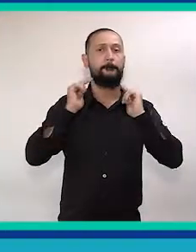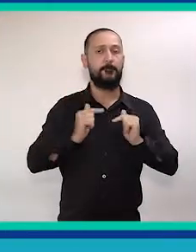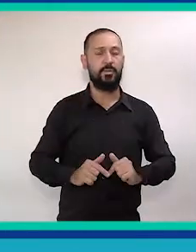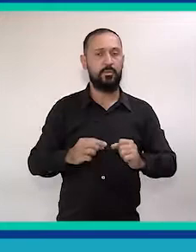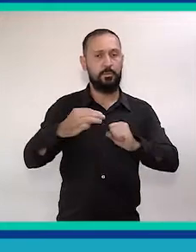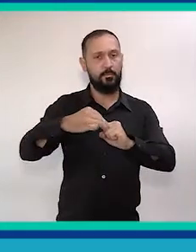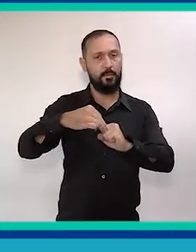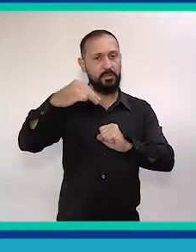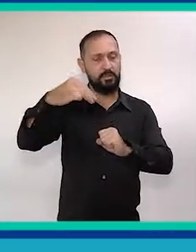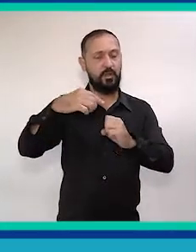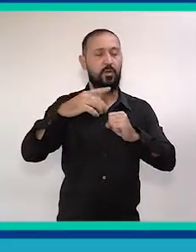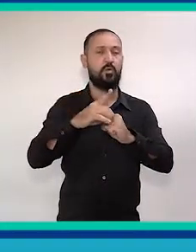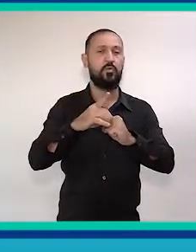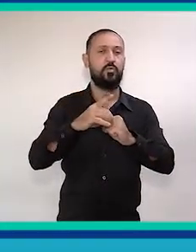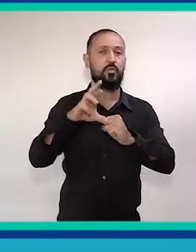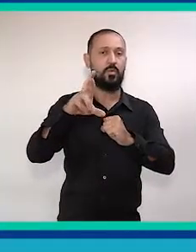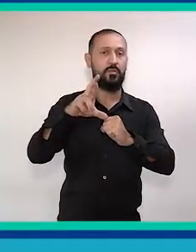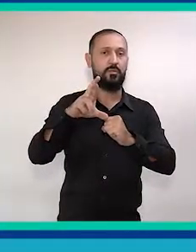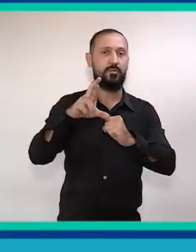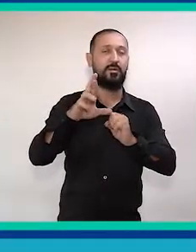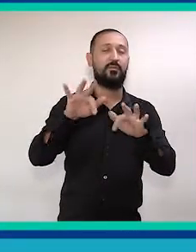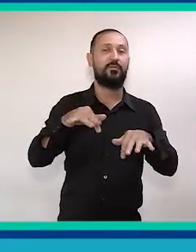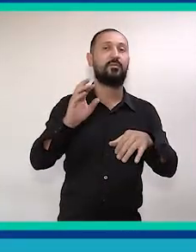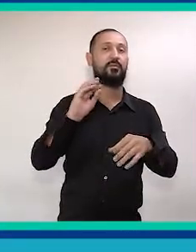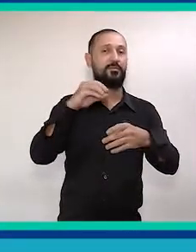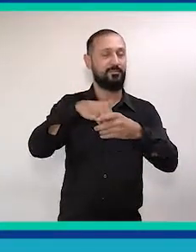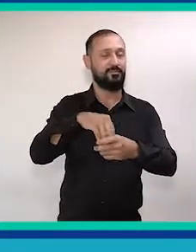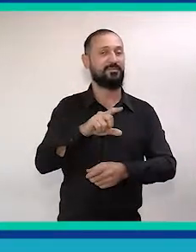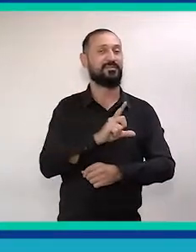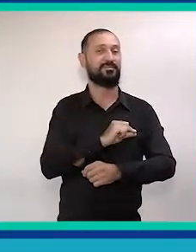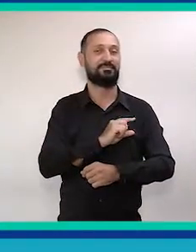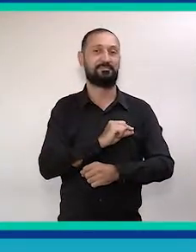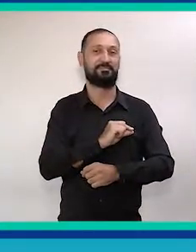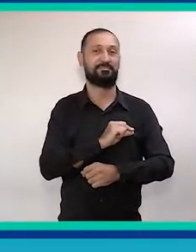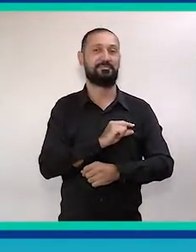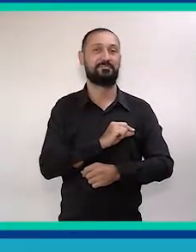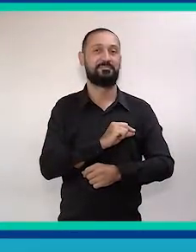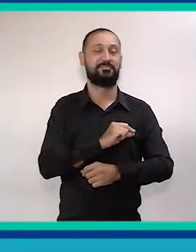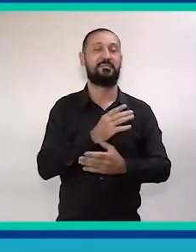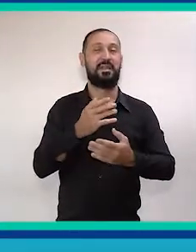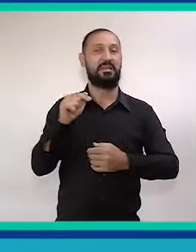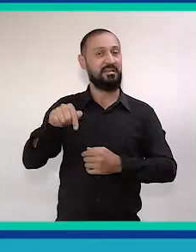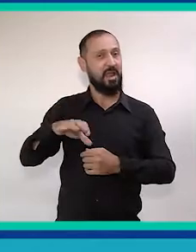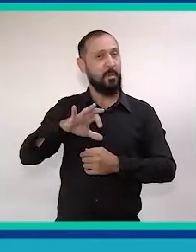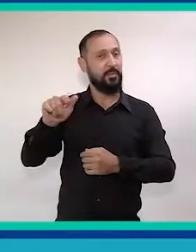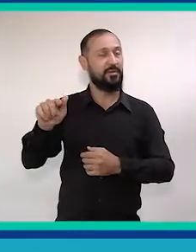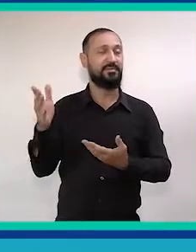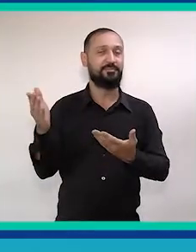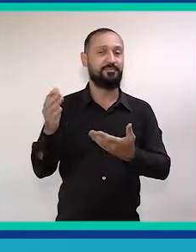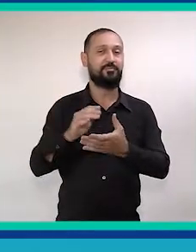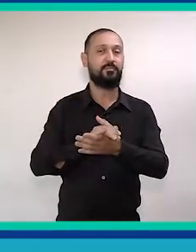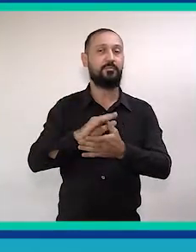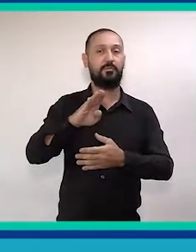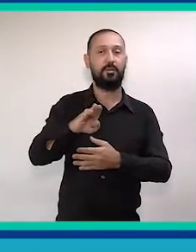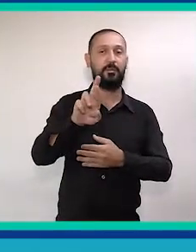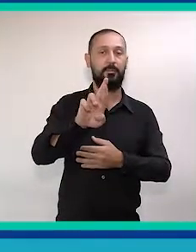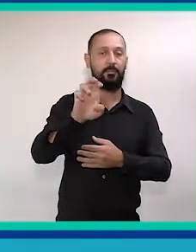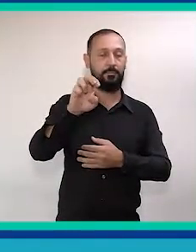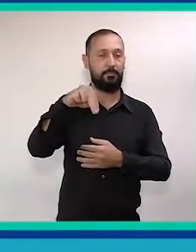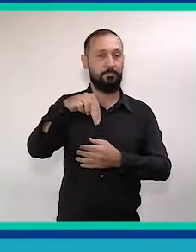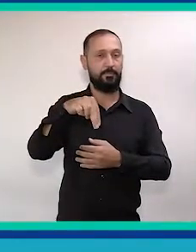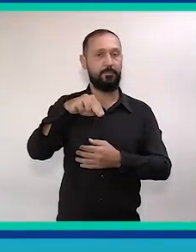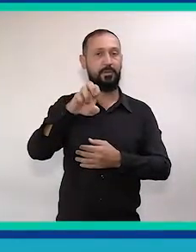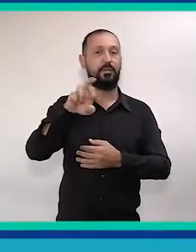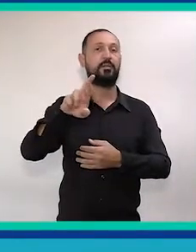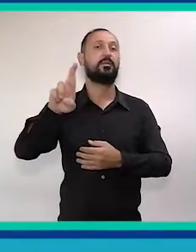que é formado em biologia e tem mestrado e agora o doutorado concluído, todos pela Universidade Católica Dom Bosco, aqui de Campo Grande,